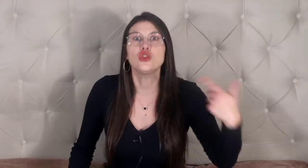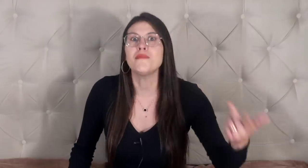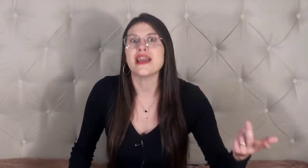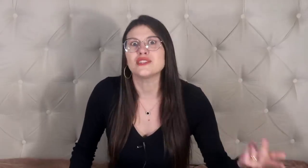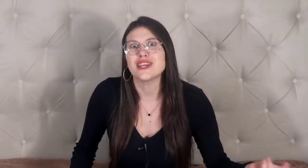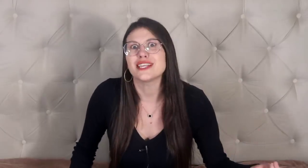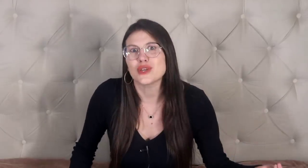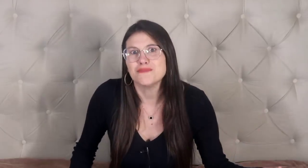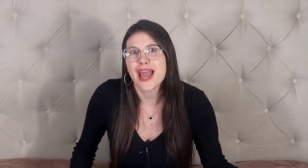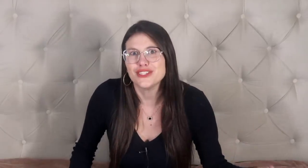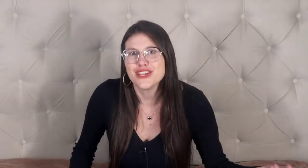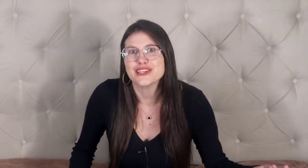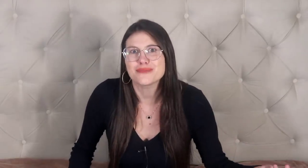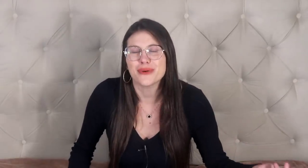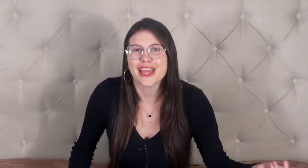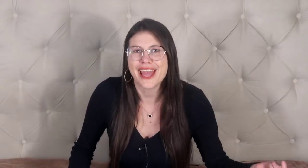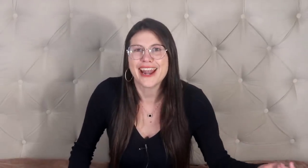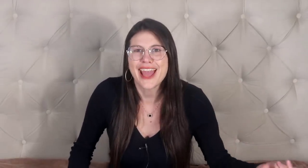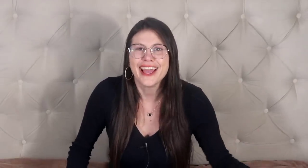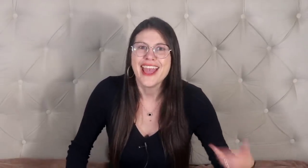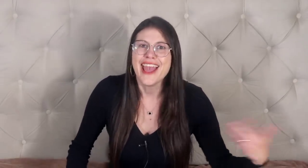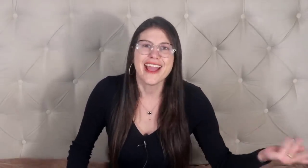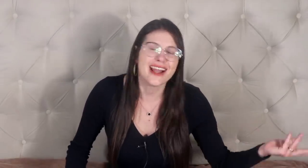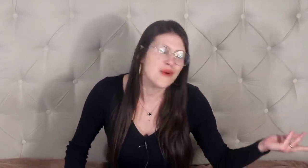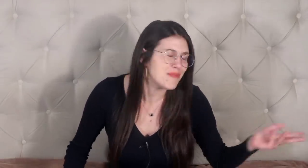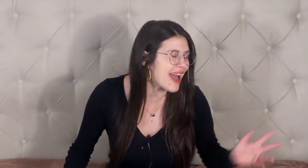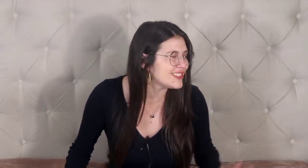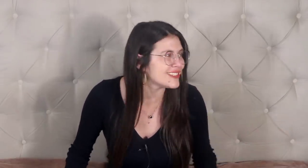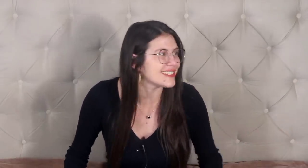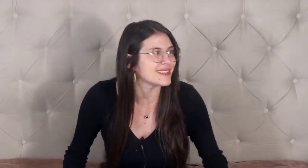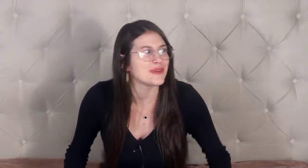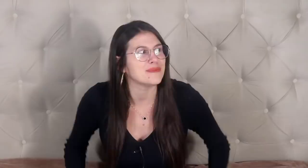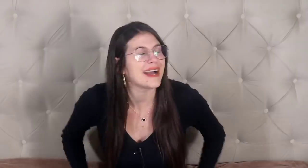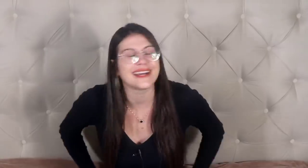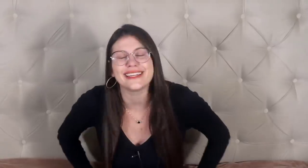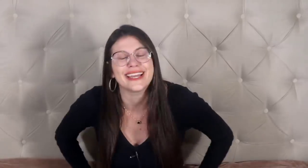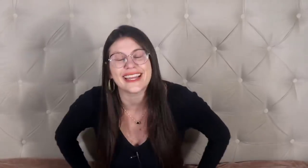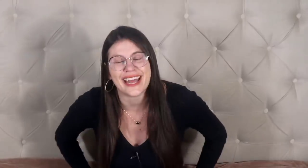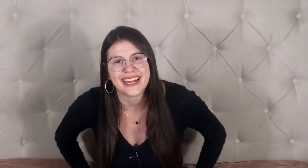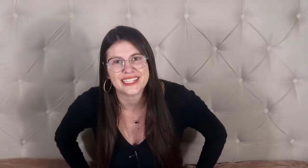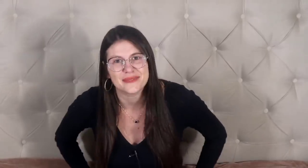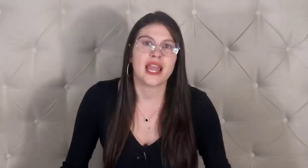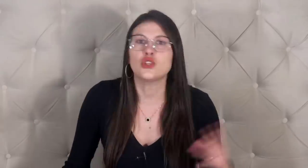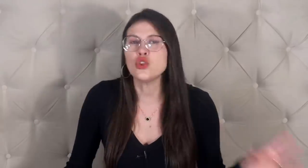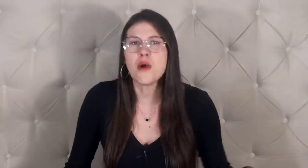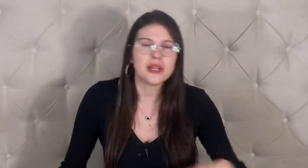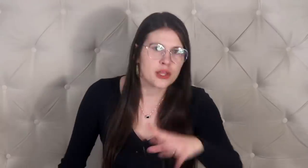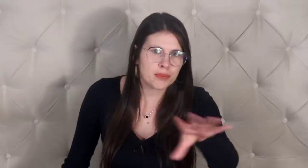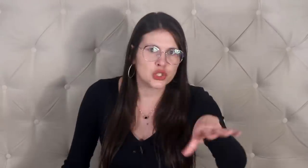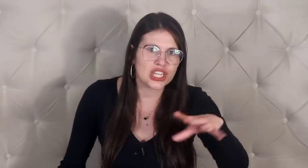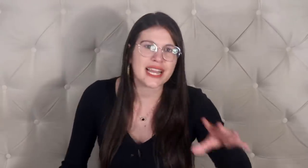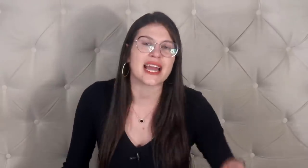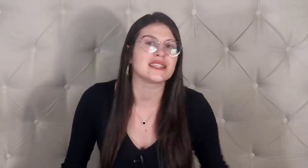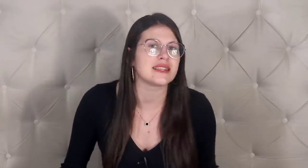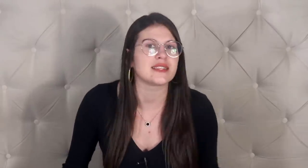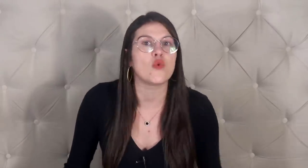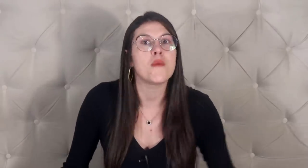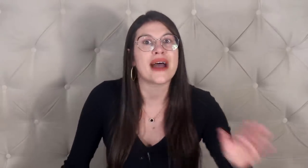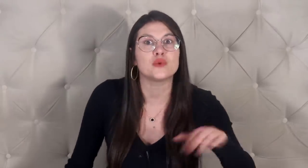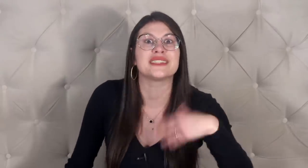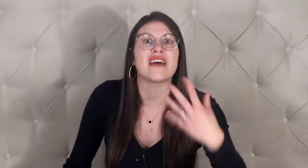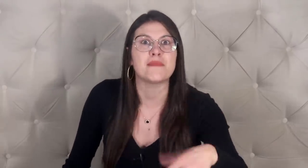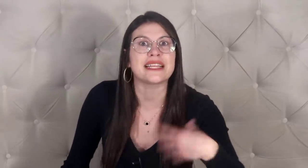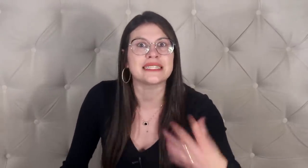e muito menos fazer suas piadinhas. Porque, né? Ele é um piadista, seu Omar. Ninguém nega. Em todo momento que podia daquela